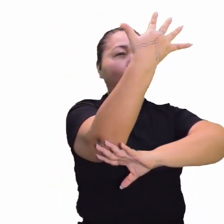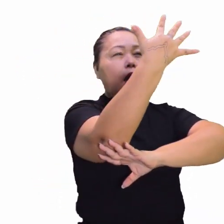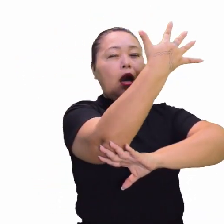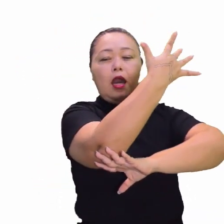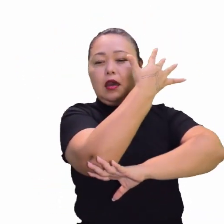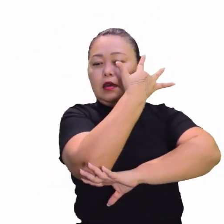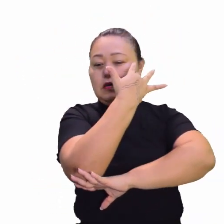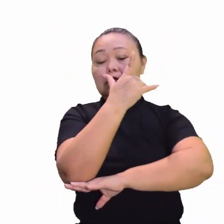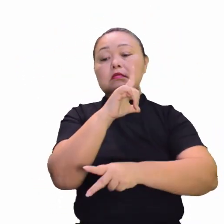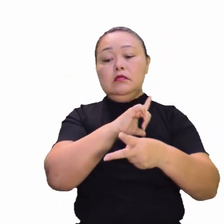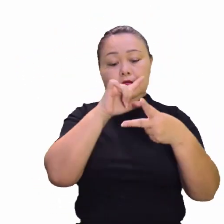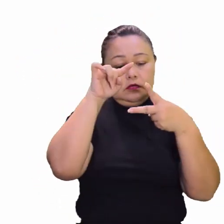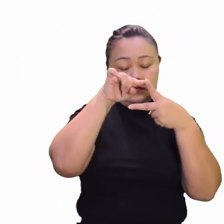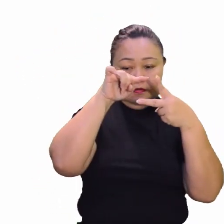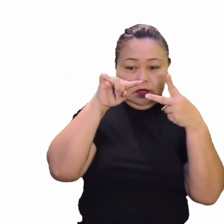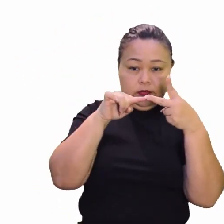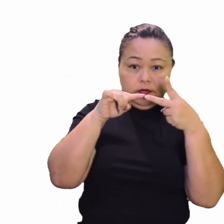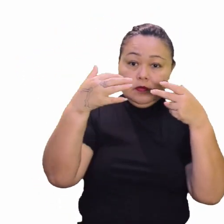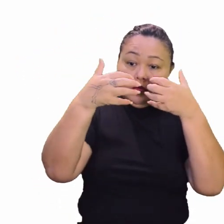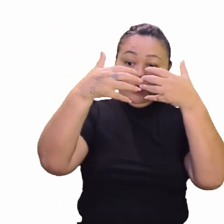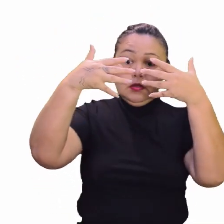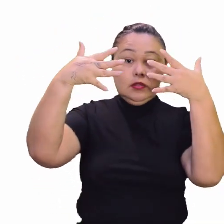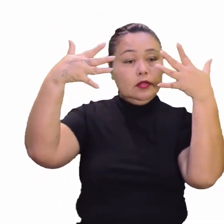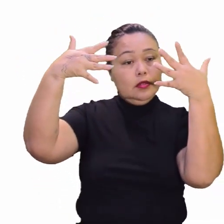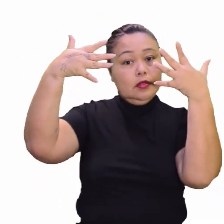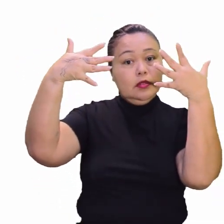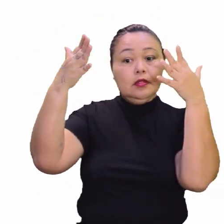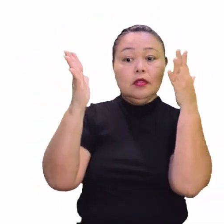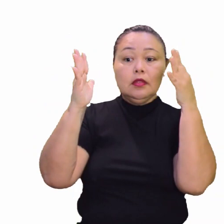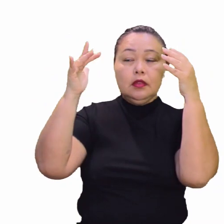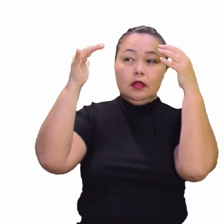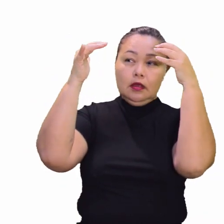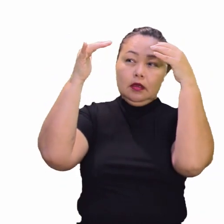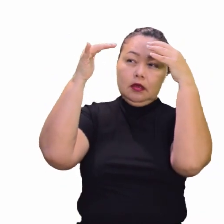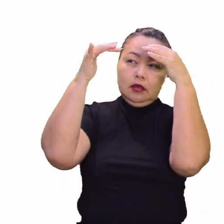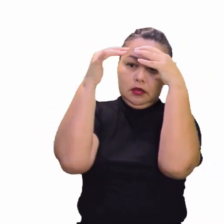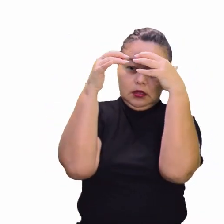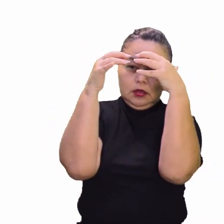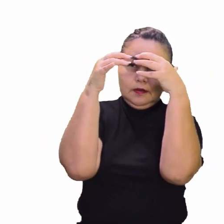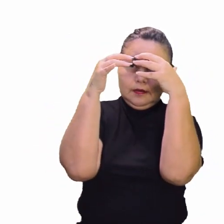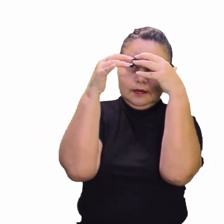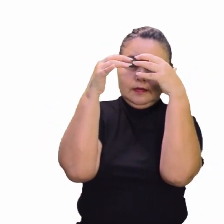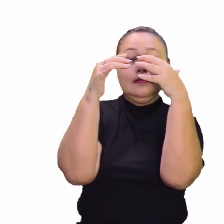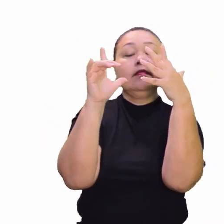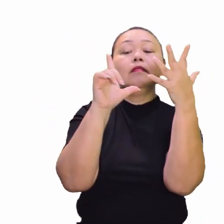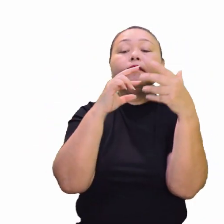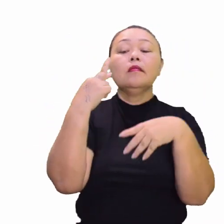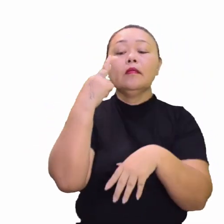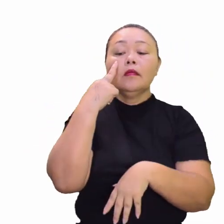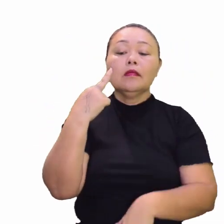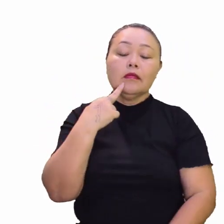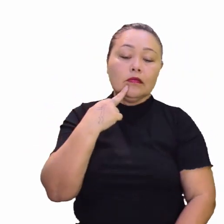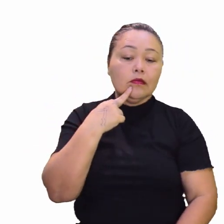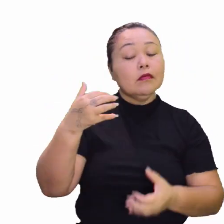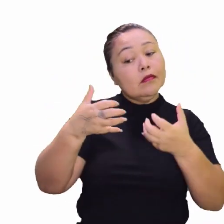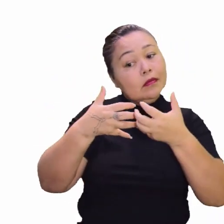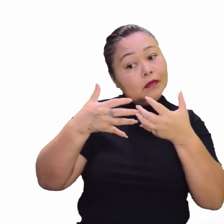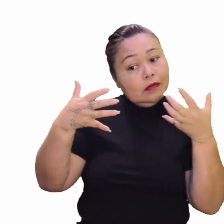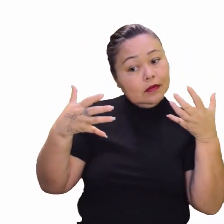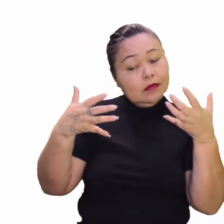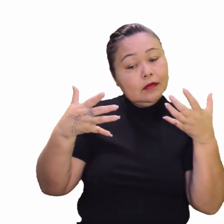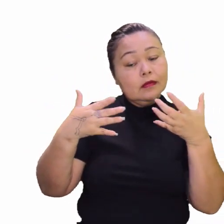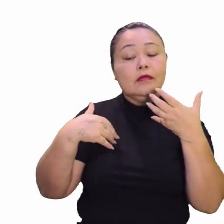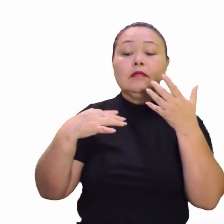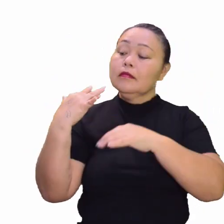ombrófila, há subdivisão. Há ombrófila aberta e ombrófila fechada, que é mais densa. Então, em Rondônia, maior